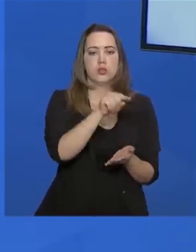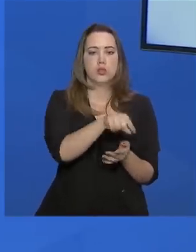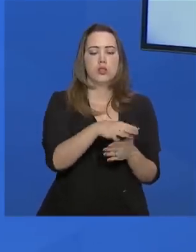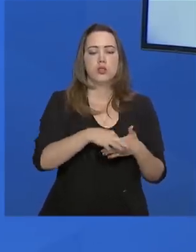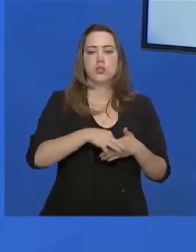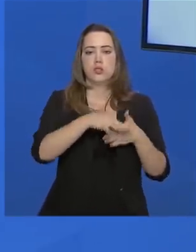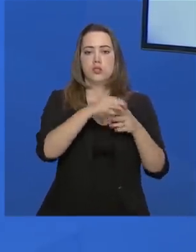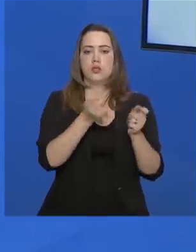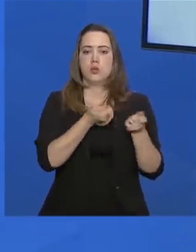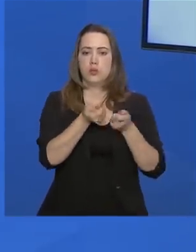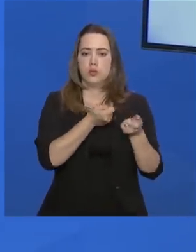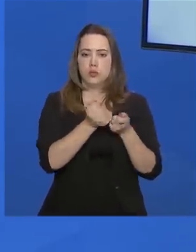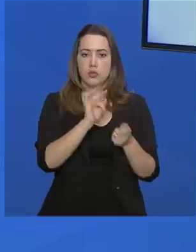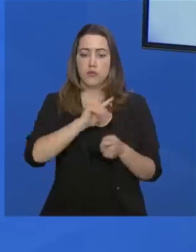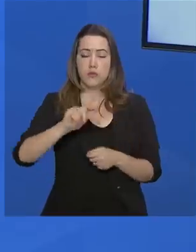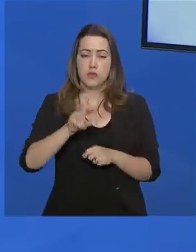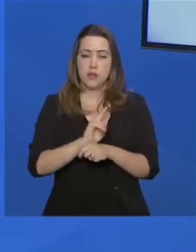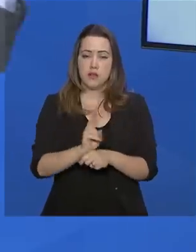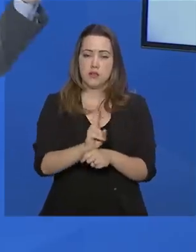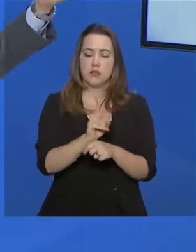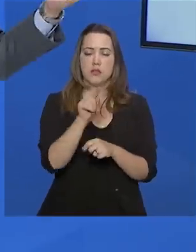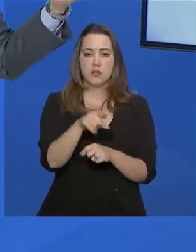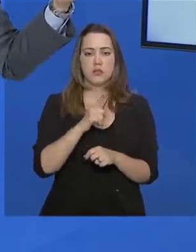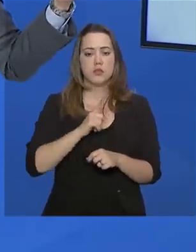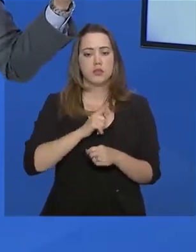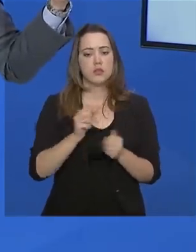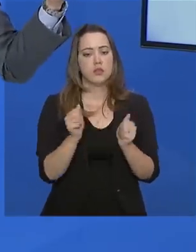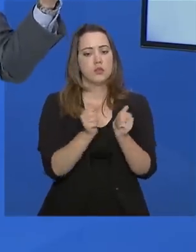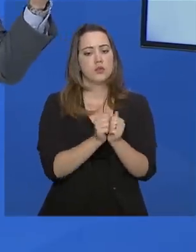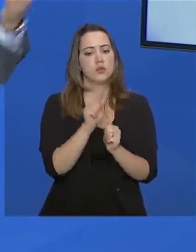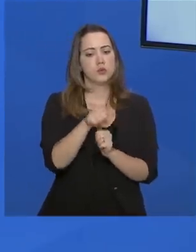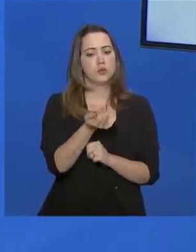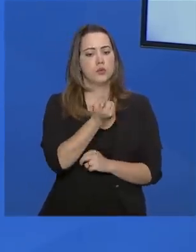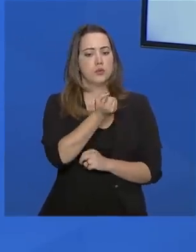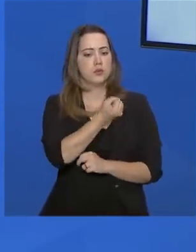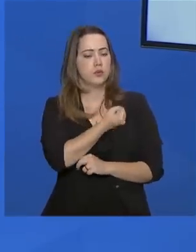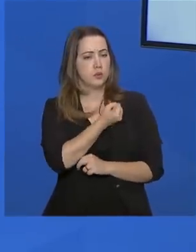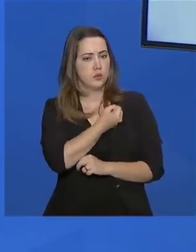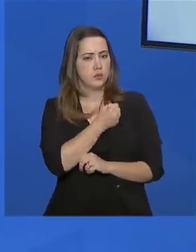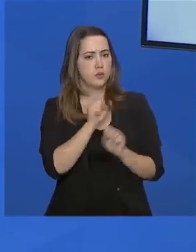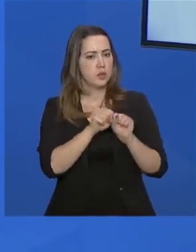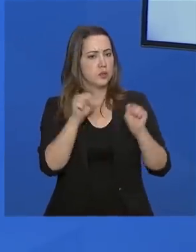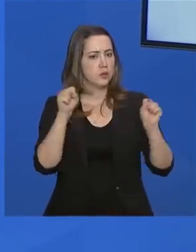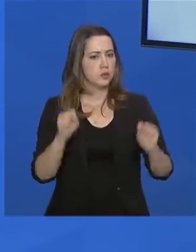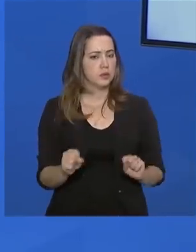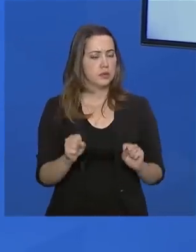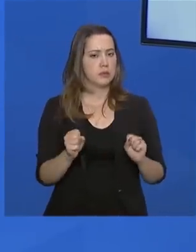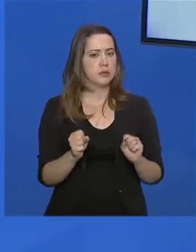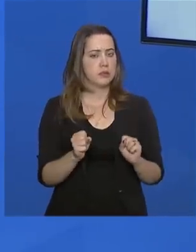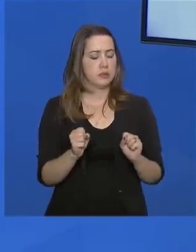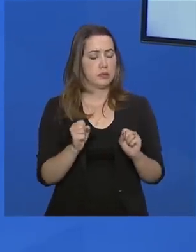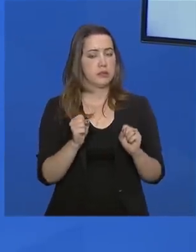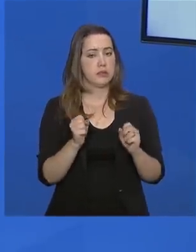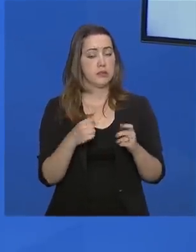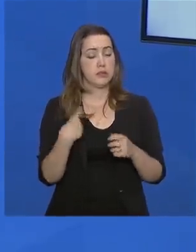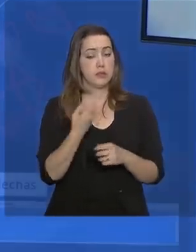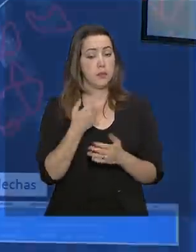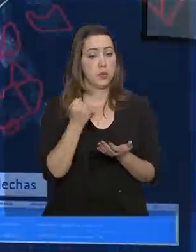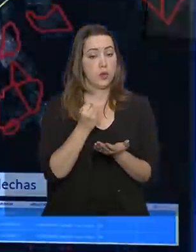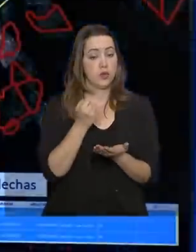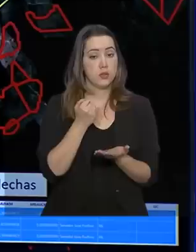comando e controle fiscalização que terão à disposição esses dados do sistema de alta resolução que nós estamos contratando